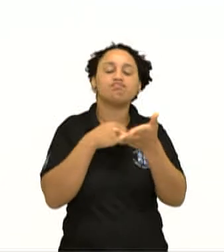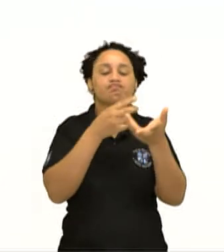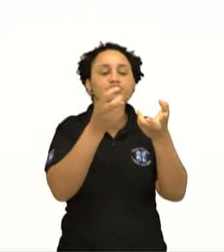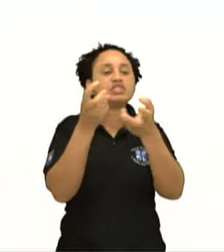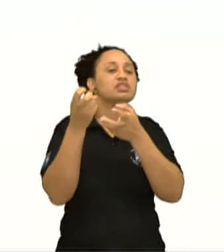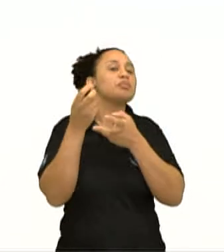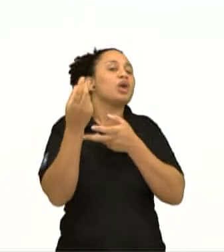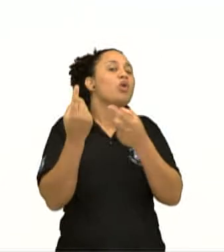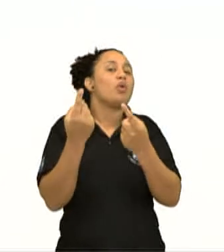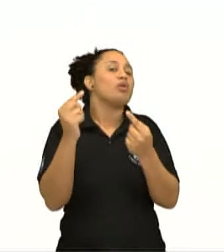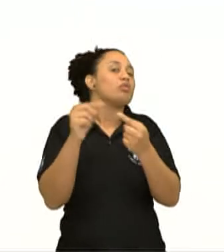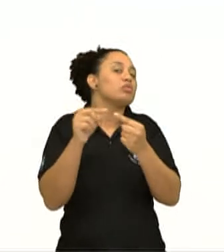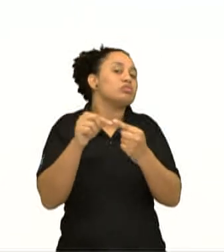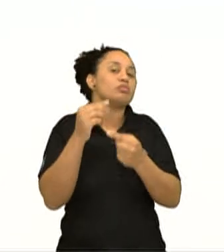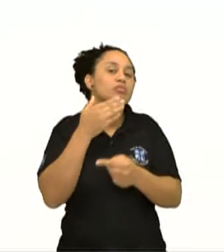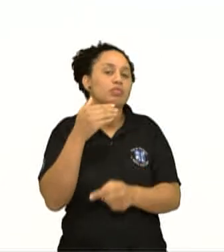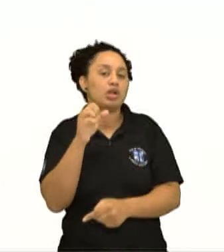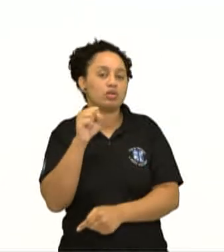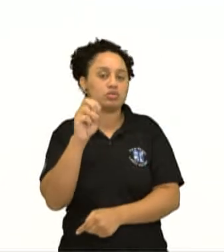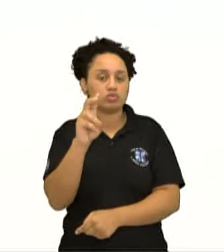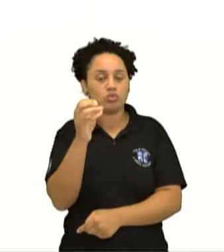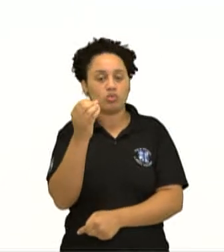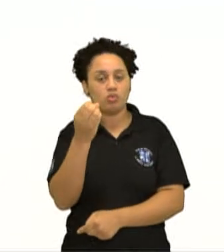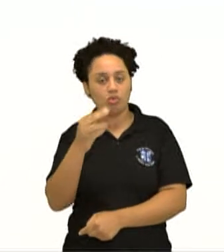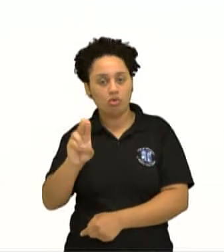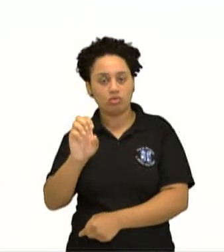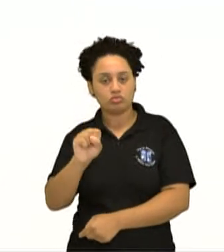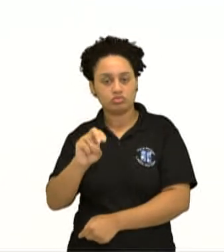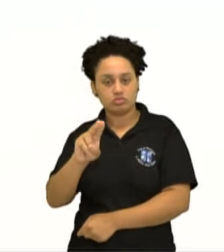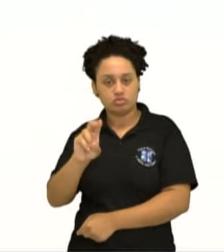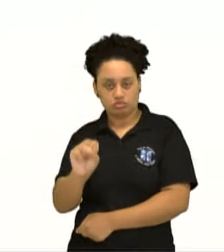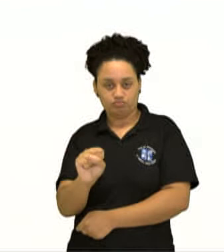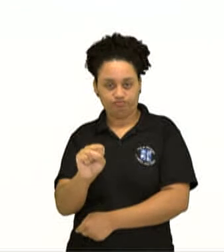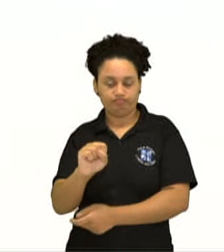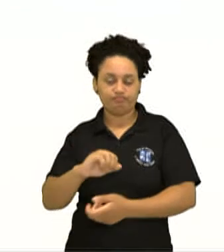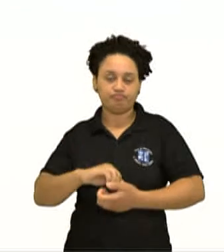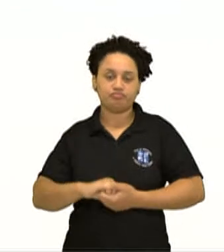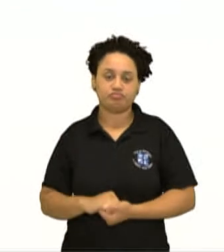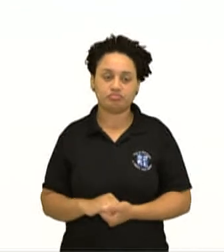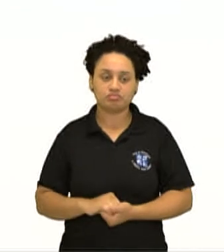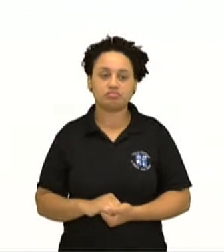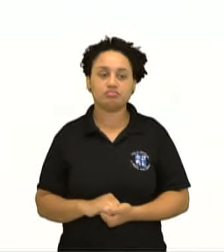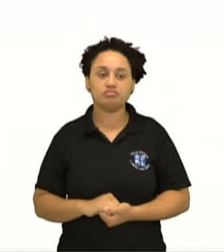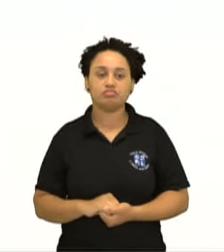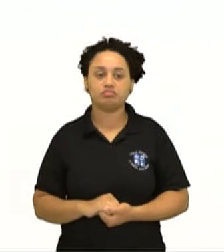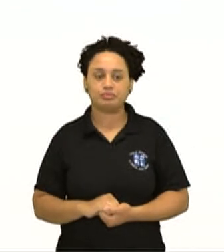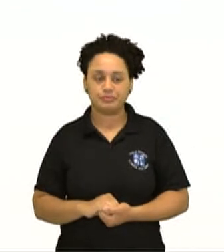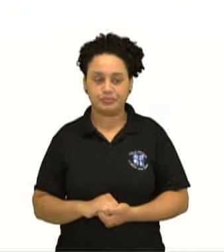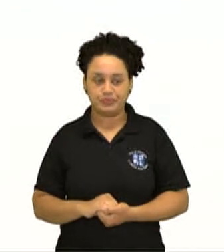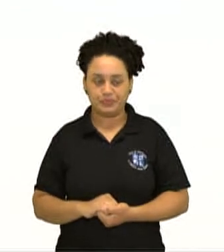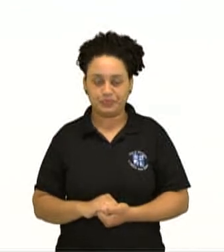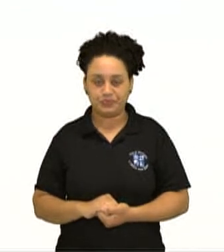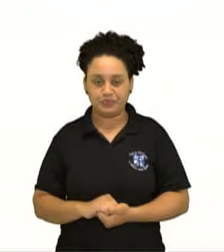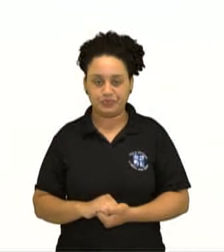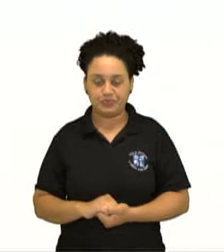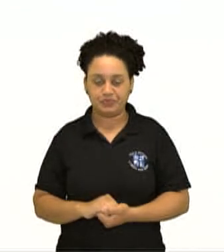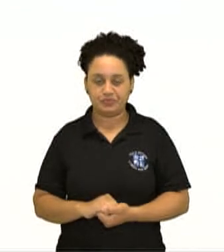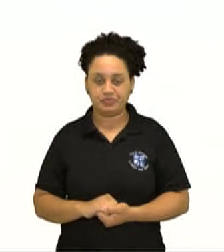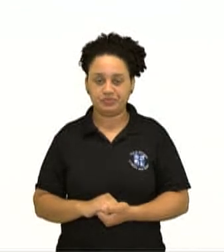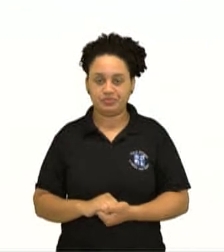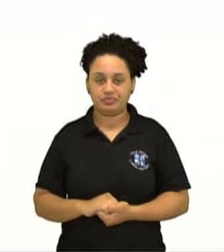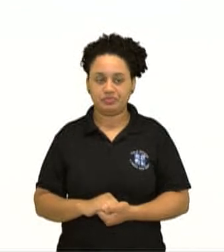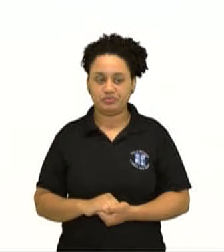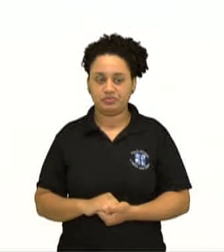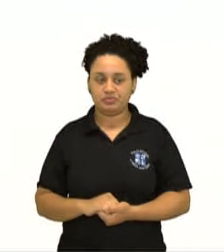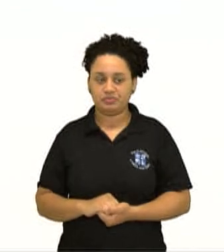inestable economía de Honduras. Él soñaba con tener su o sus propio salón. E